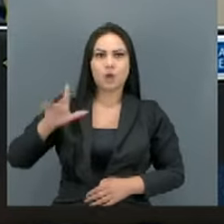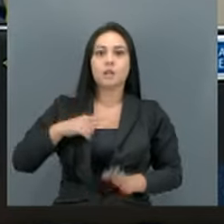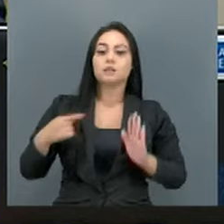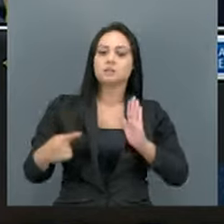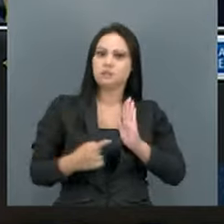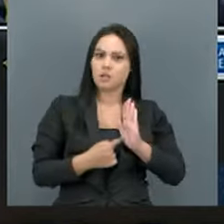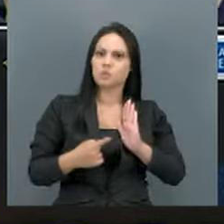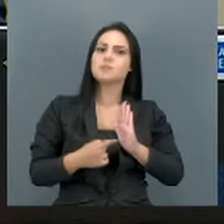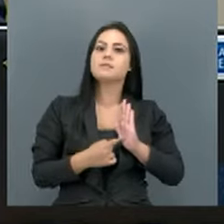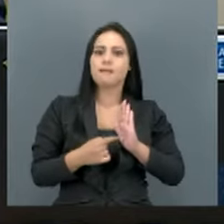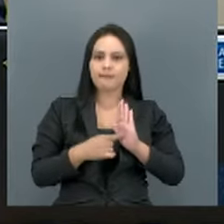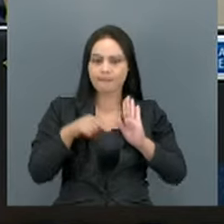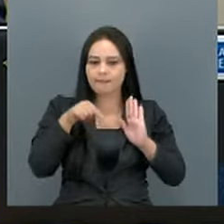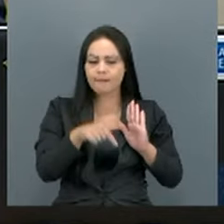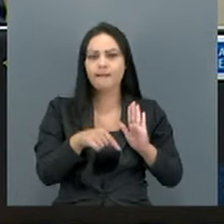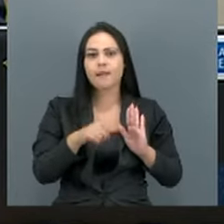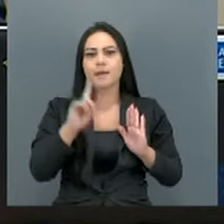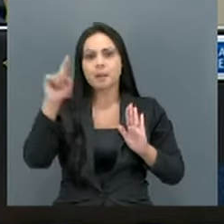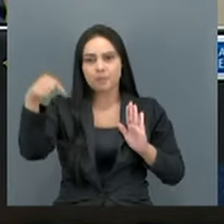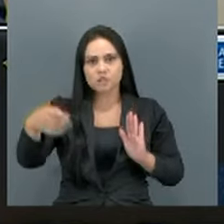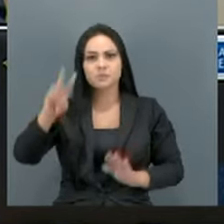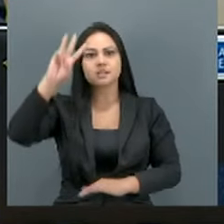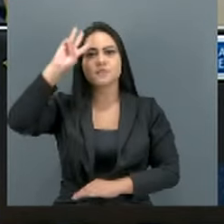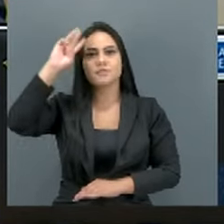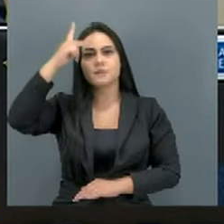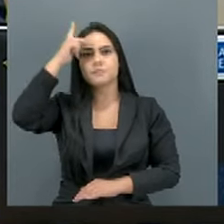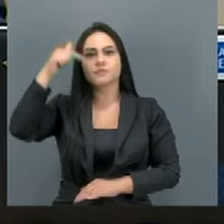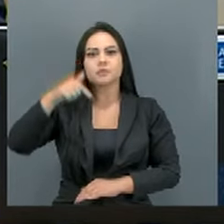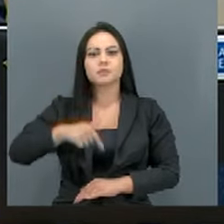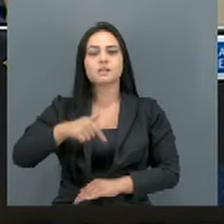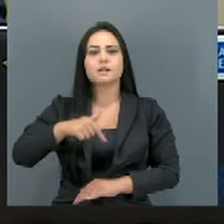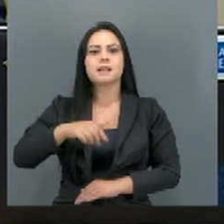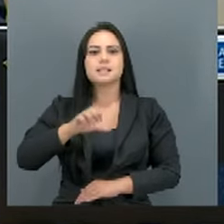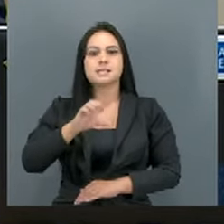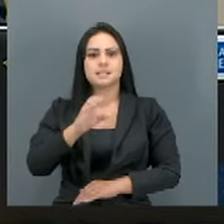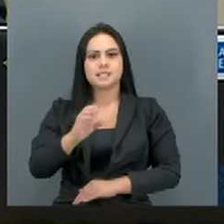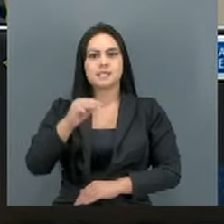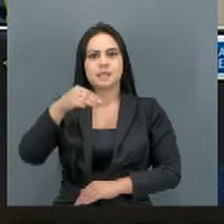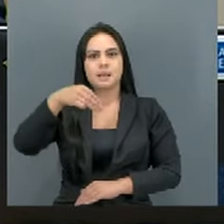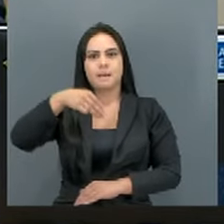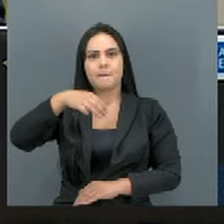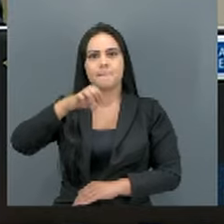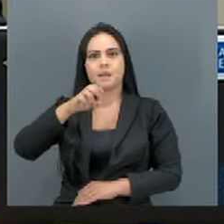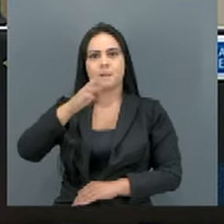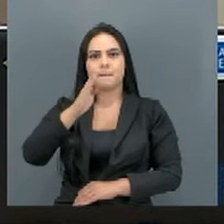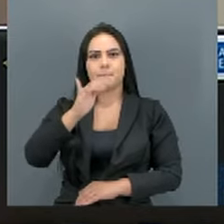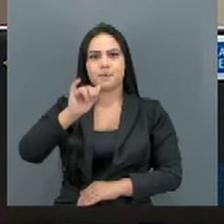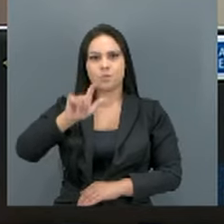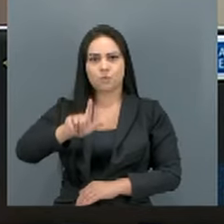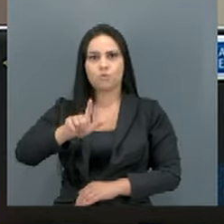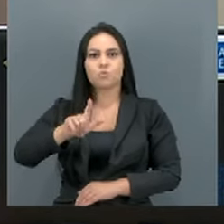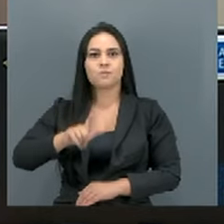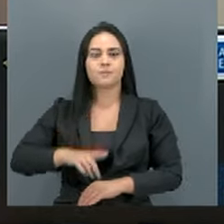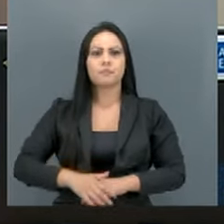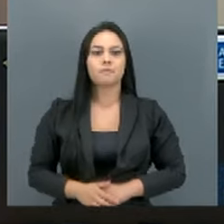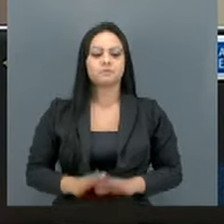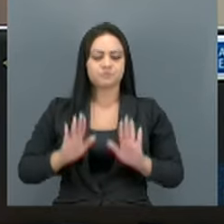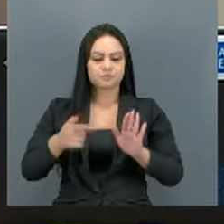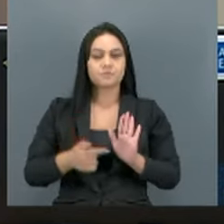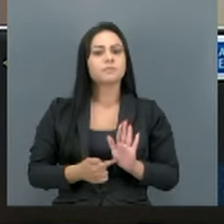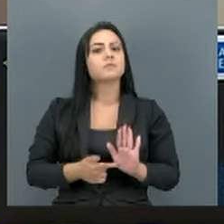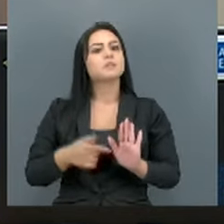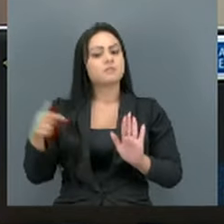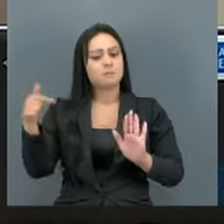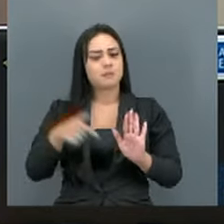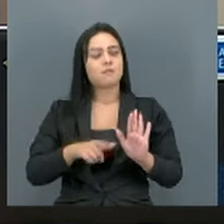oficialmente o CMBio. E já na próxima terça-feira, quem vai estar aqui é o CMBio. Já está, viu? A pauta vai ser publicada. Quem vem para